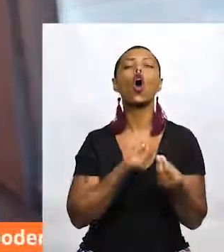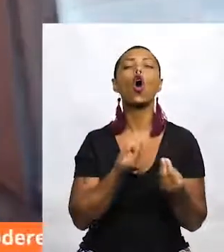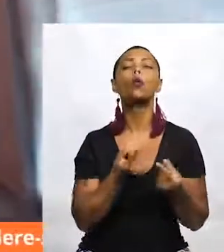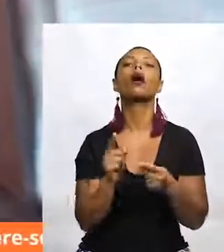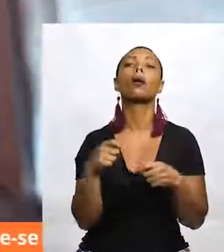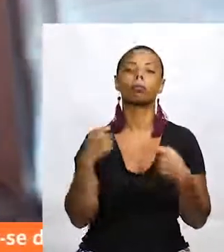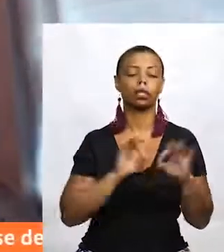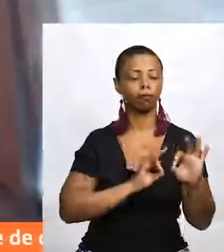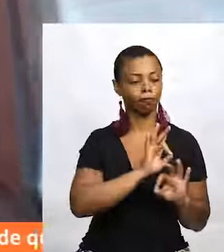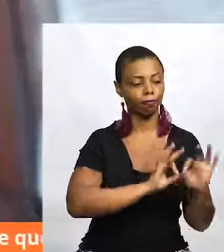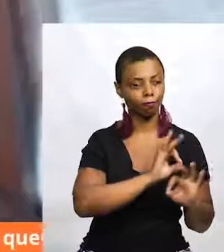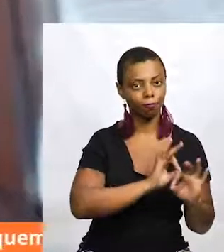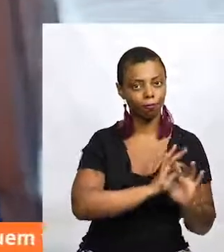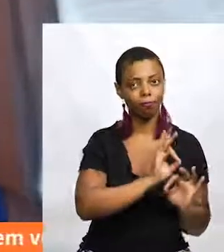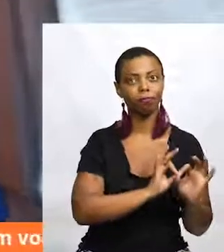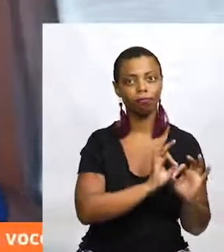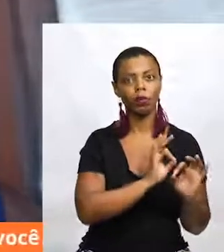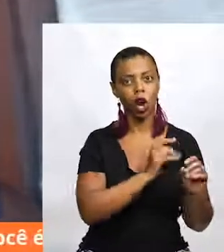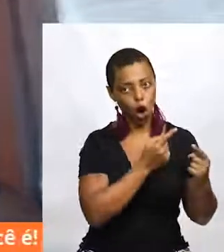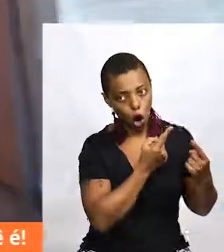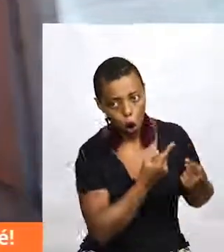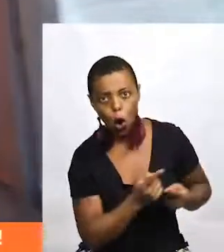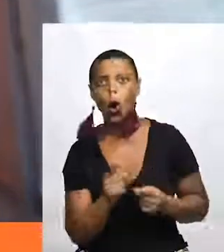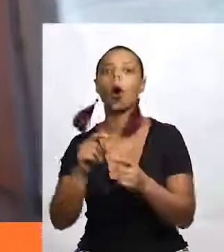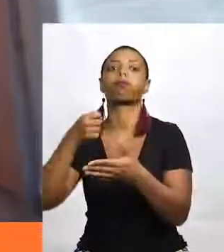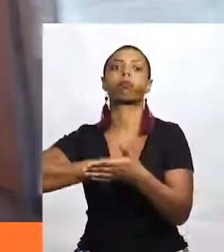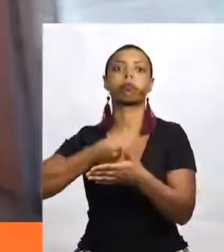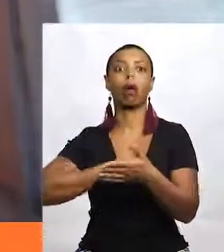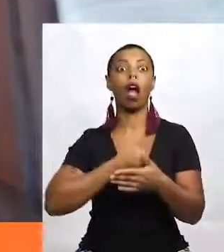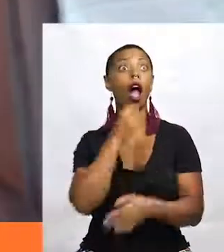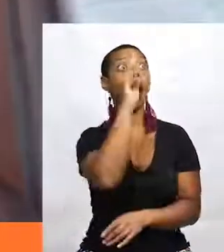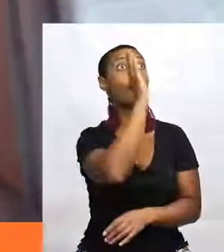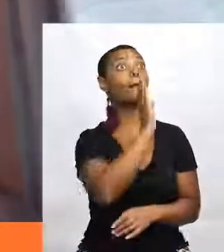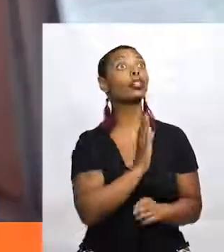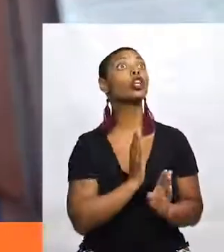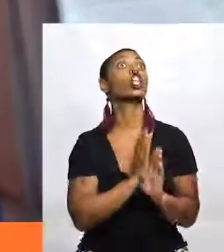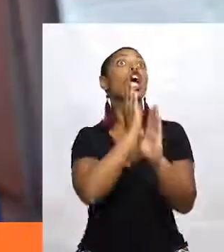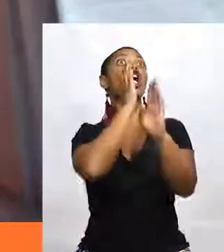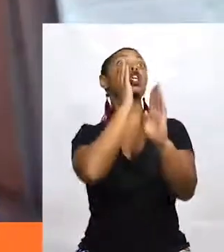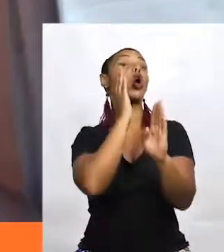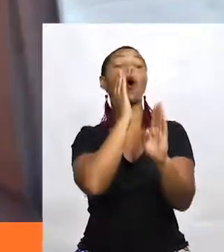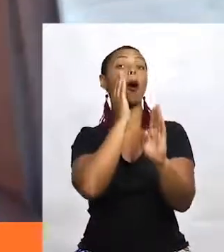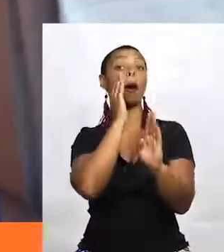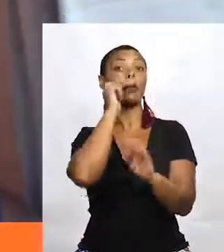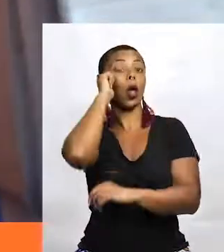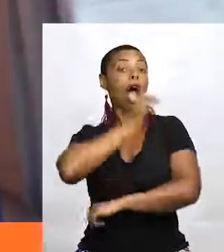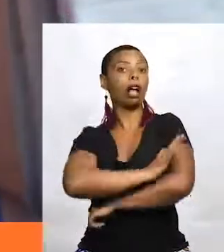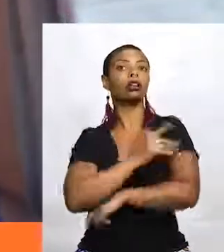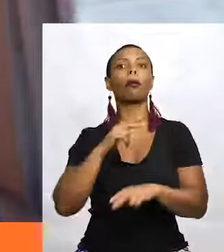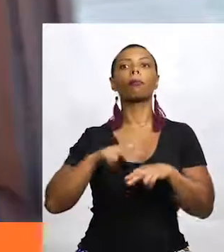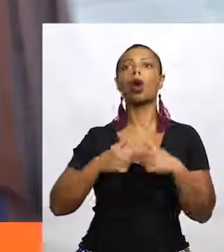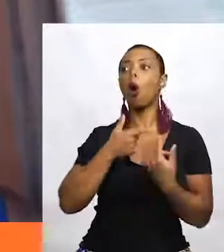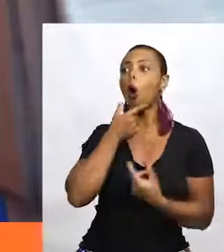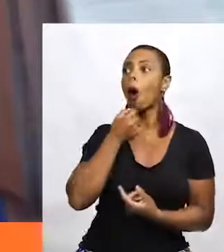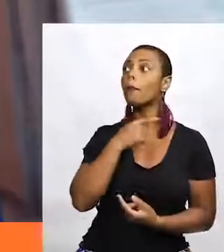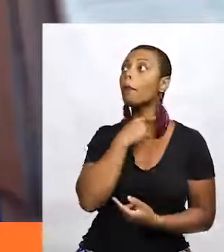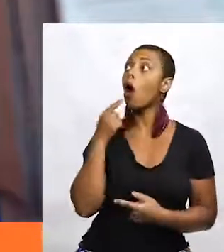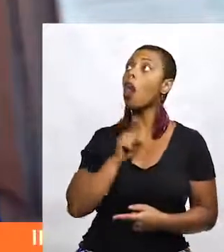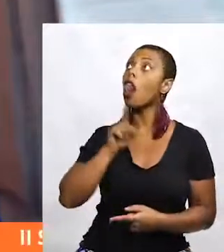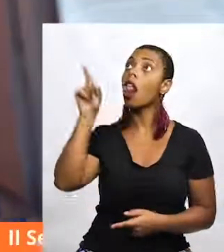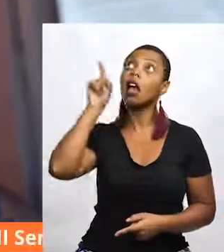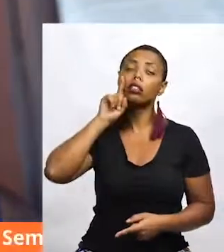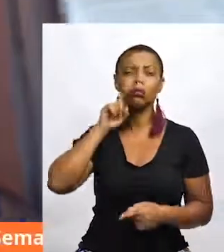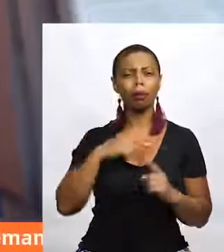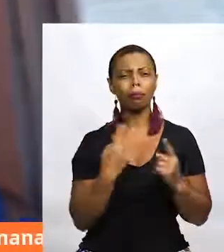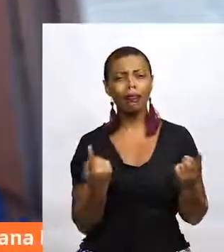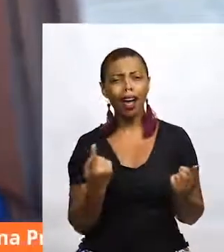Brasil descobriu o racismo, precisou um rapaz morrer lá nos Estados Unidos, a gente ignorando o fato de que a cada